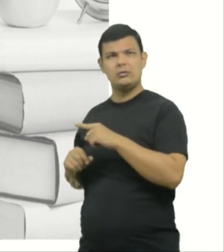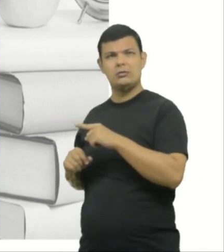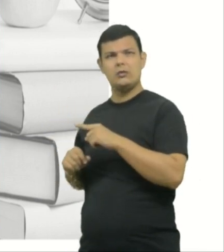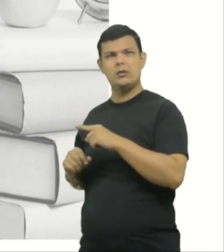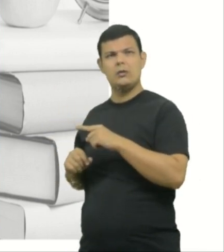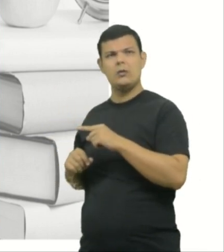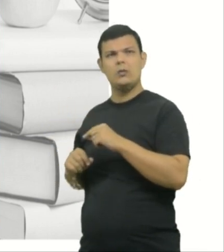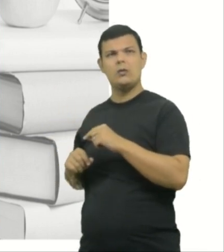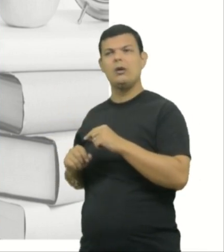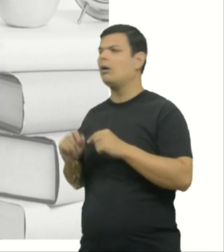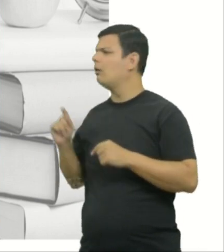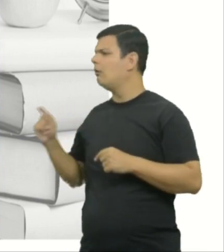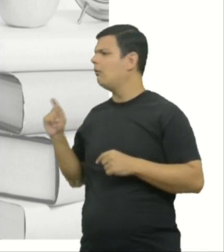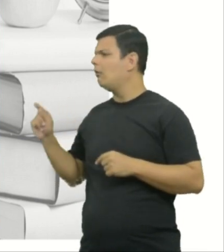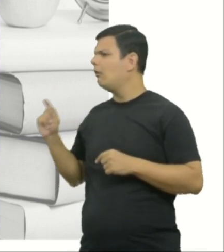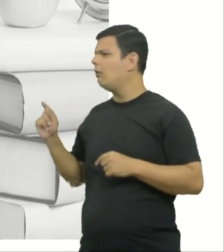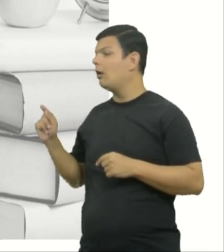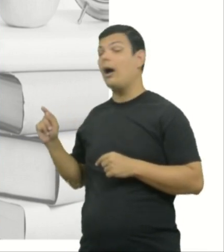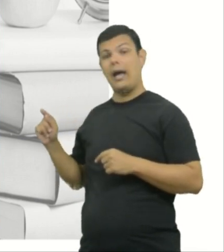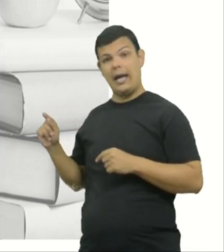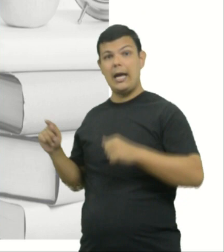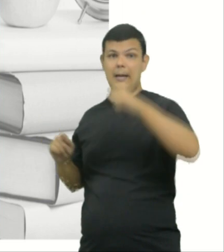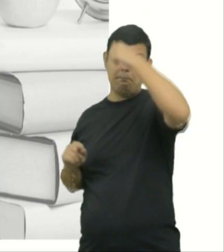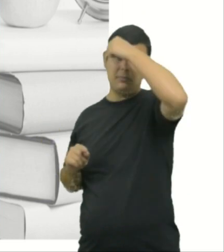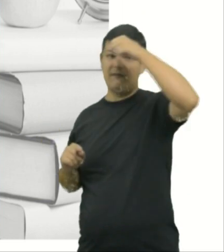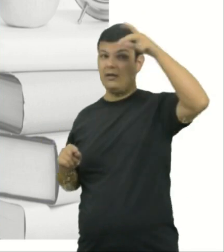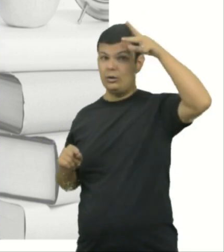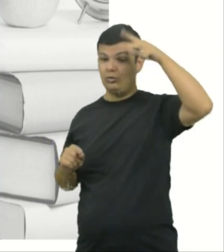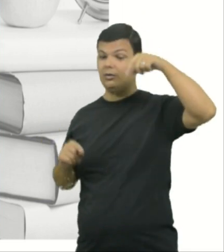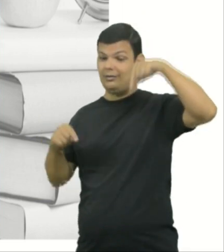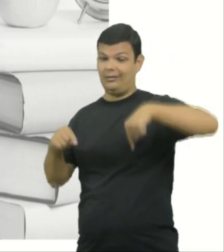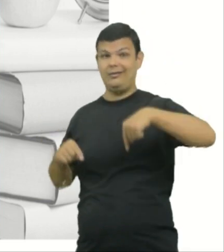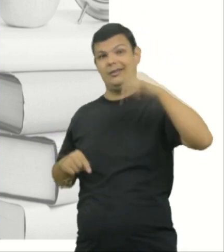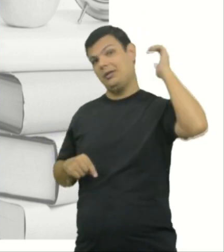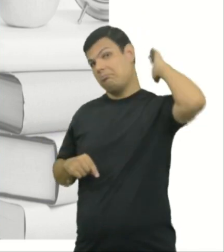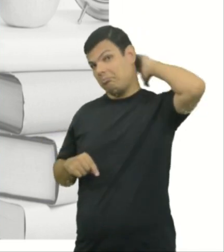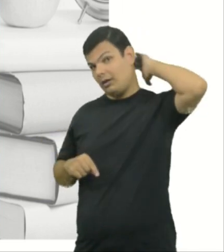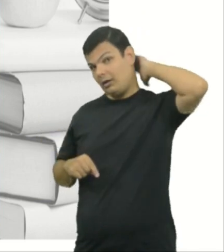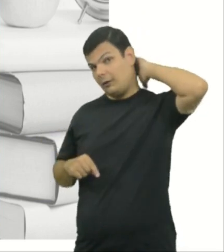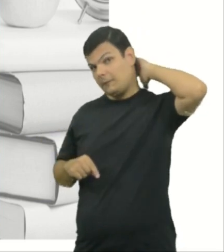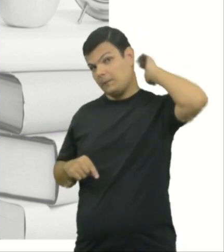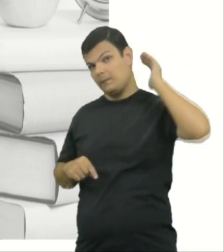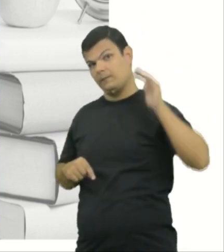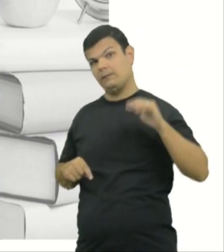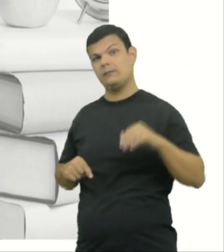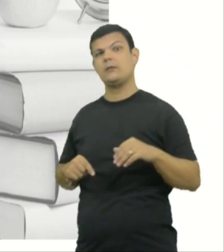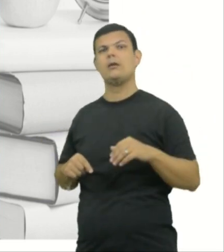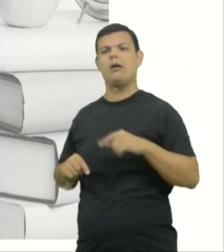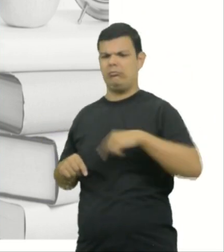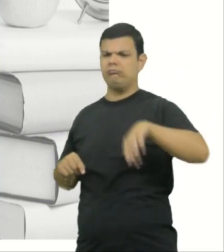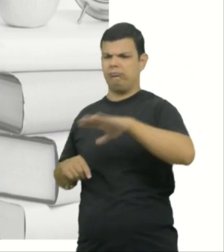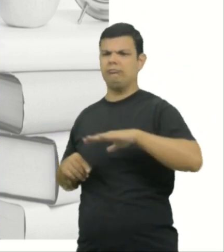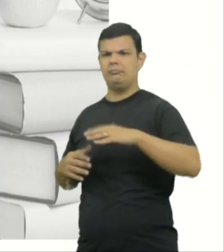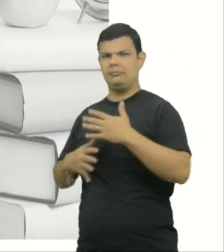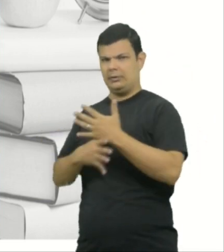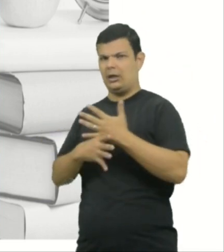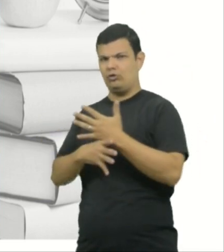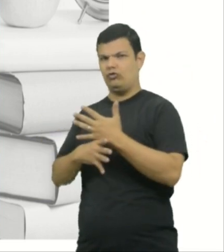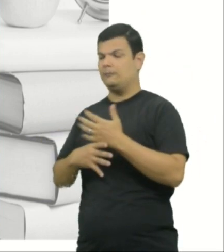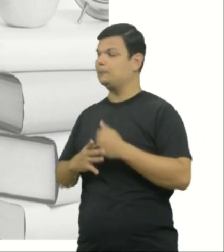é, essa imagem é a imagem da Prefeitura de Belém, nossa prefeitura aqui do nosso município,